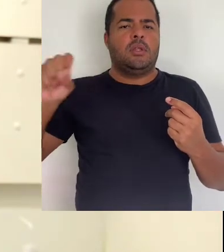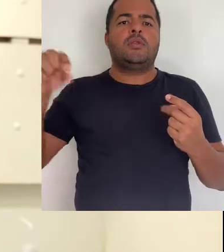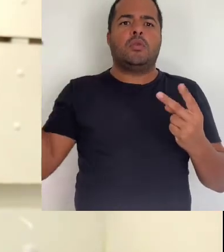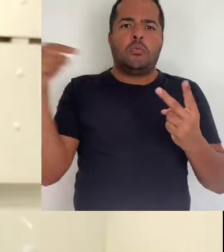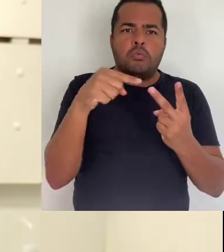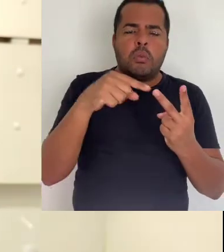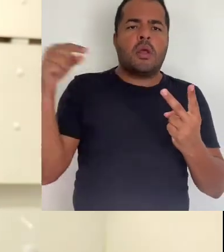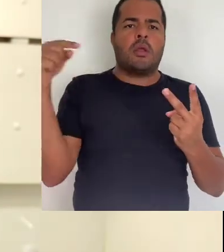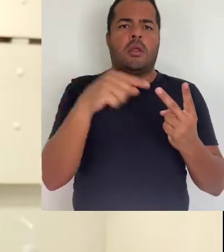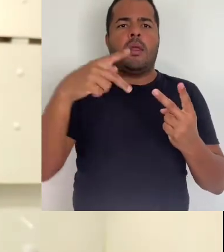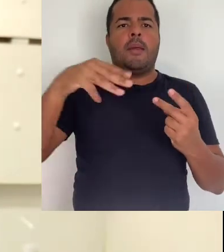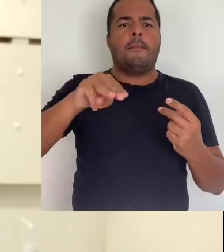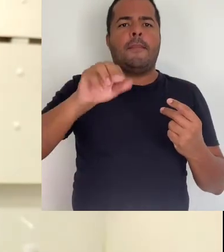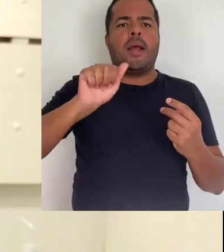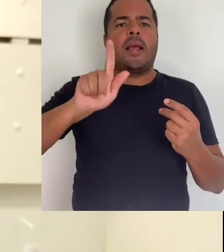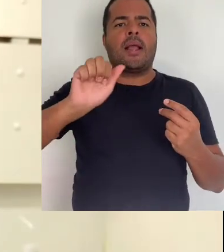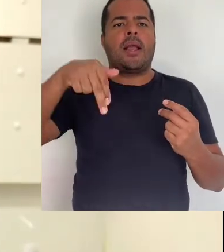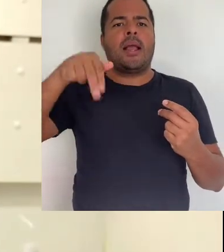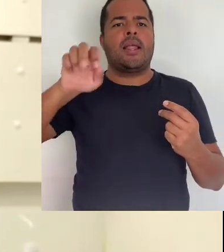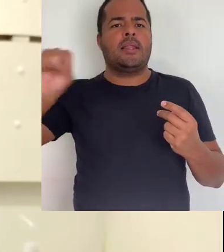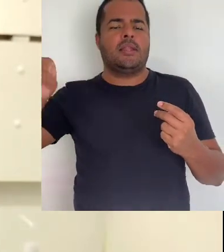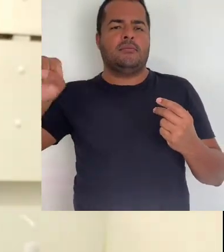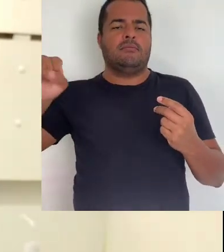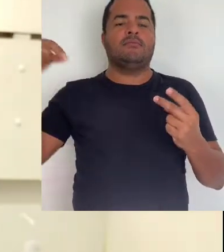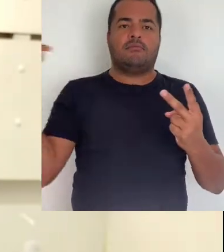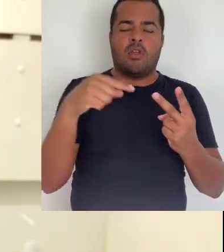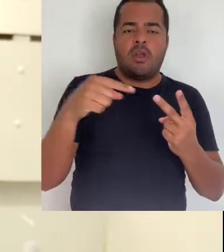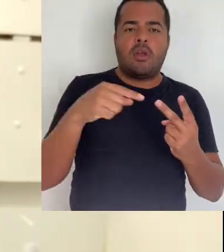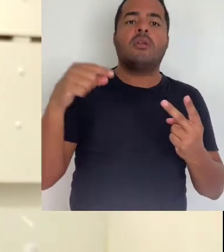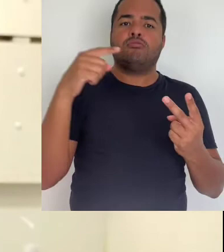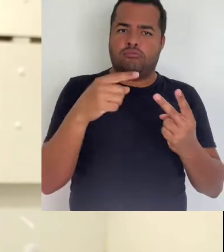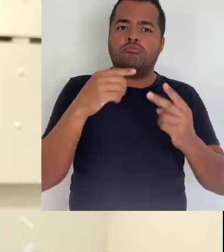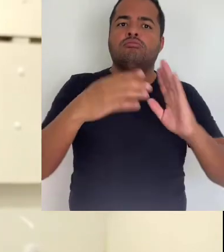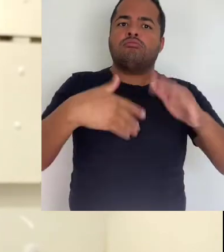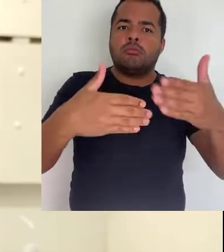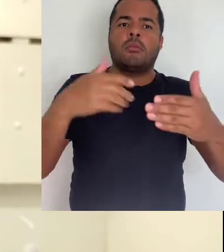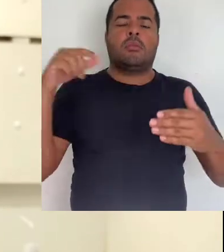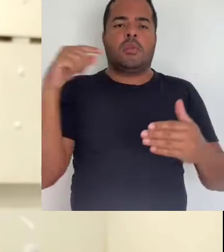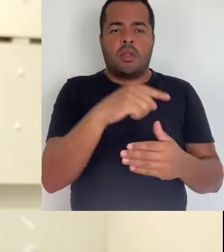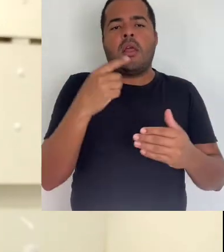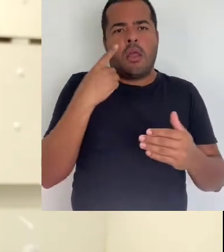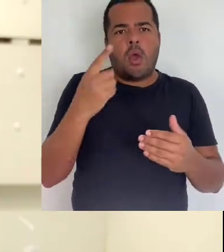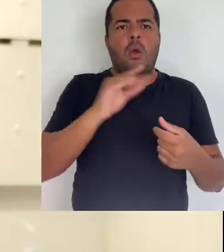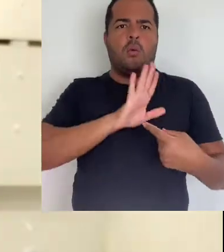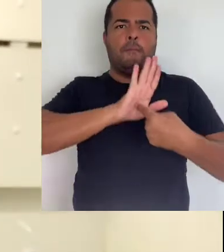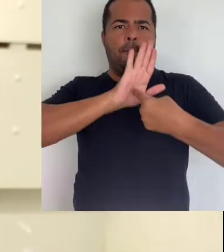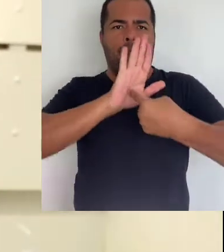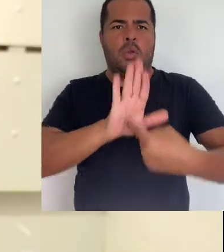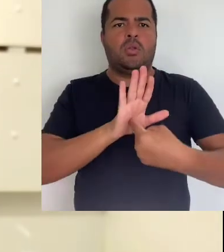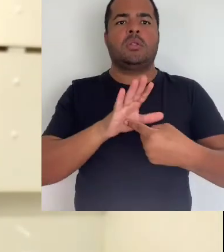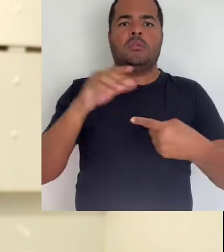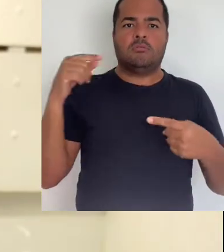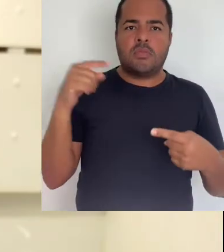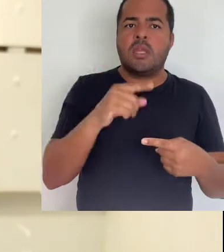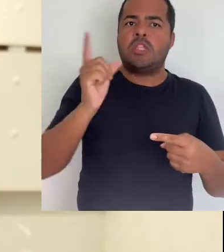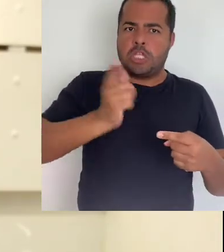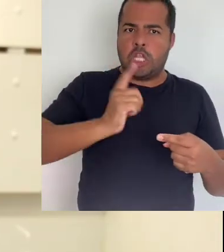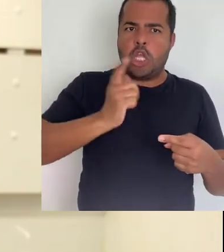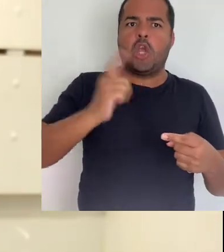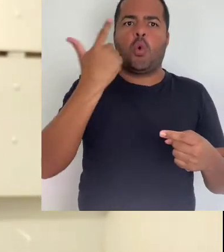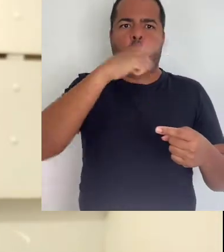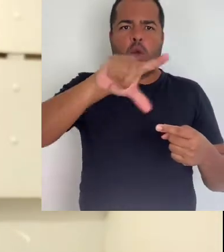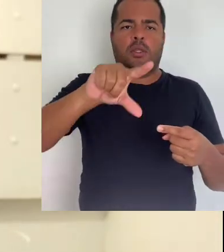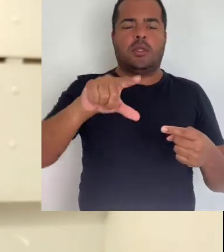Para formar, no caso aí, óxido de manganês, certo? E aí, consequentemente, isso é uma forma da